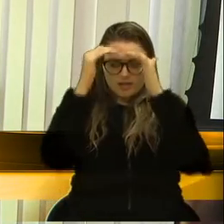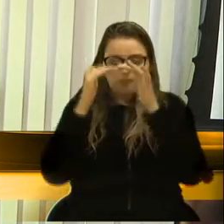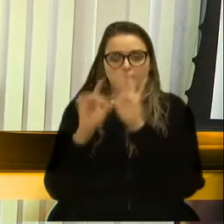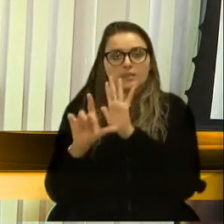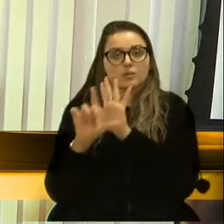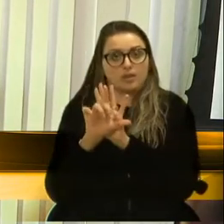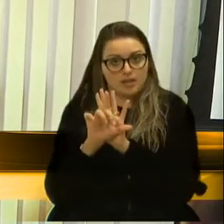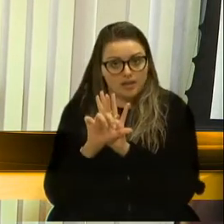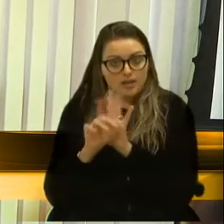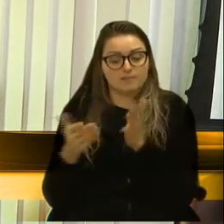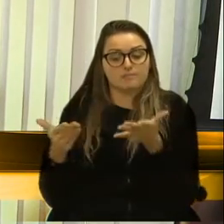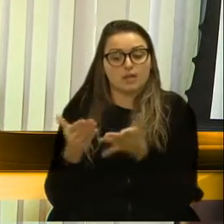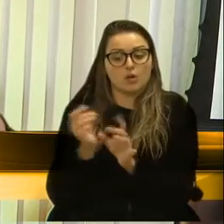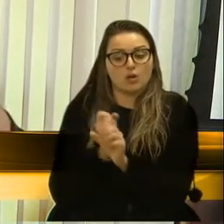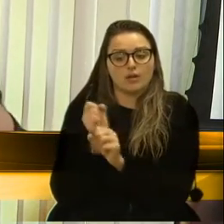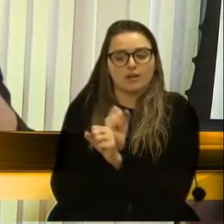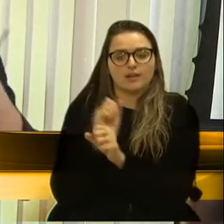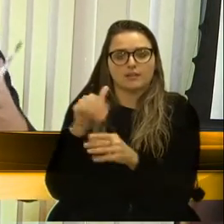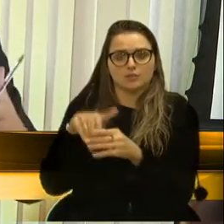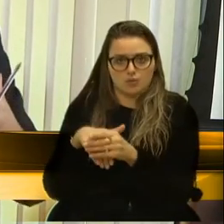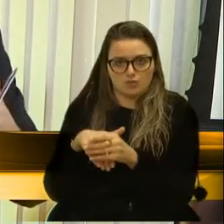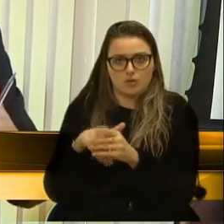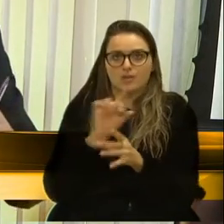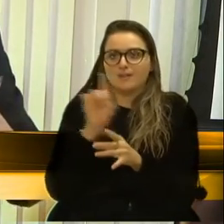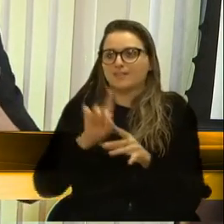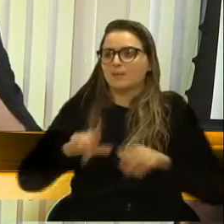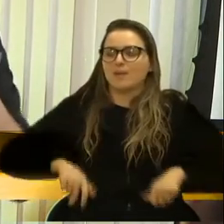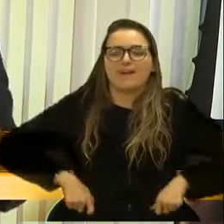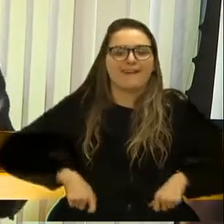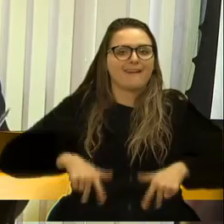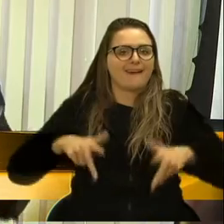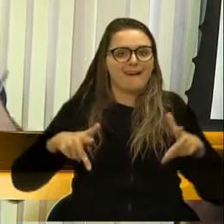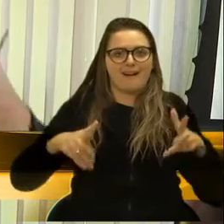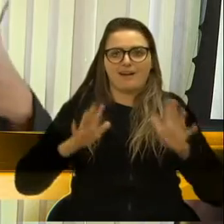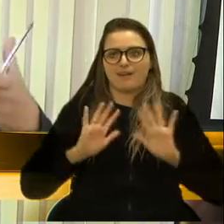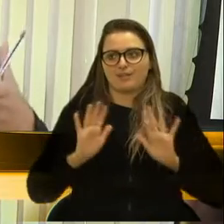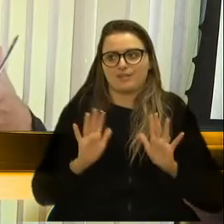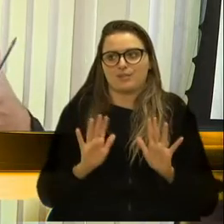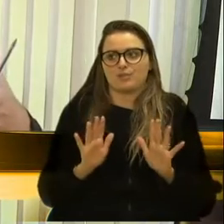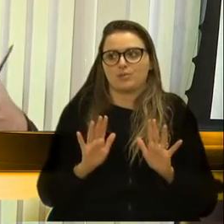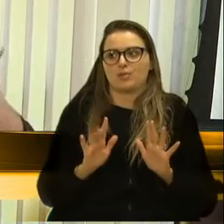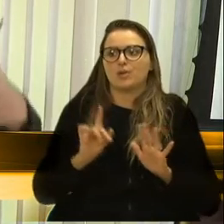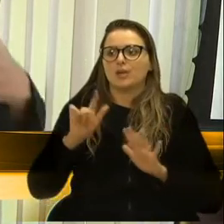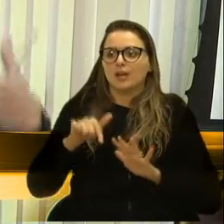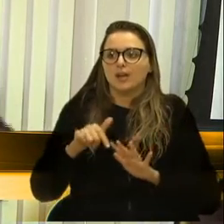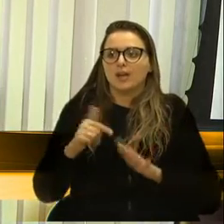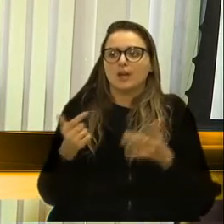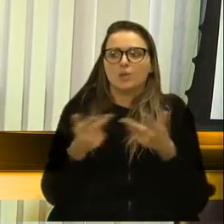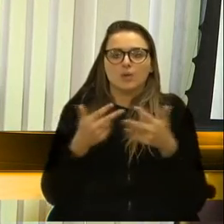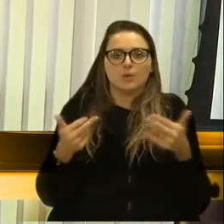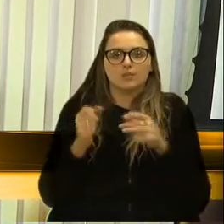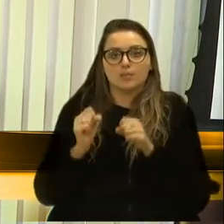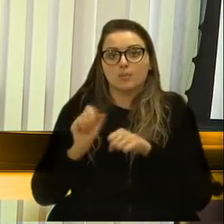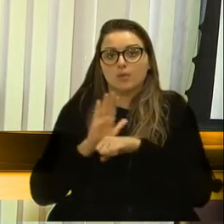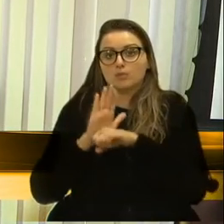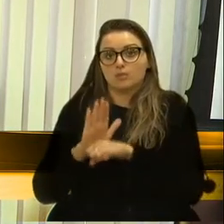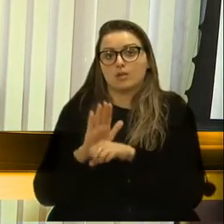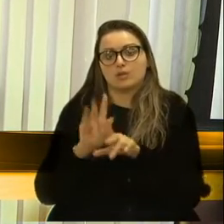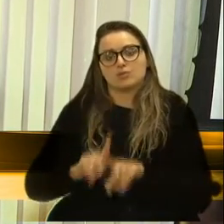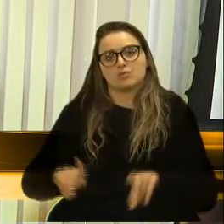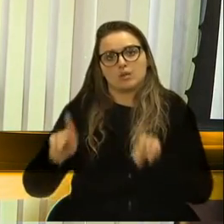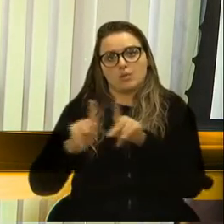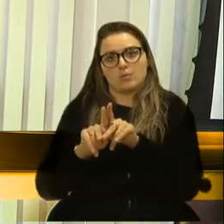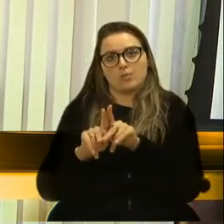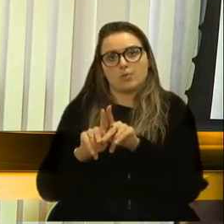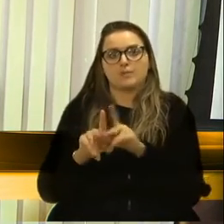ano, que é um ano. Isso aí não é despesa, não é, assim, é uma situação que pode ajudar a população. E isso não